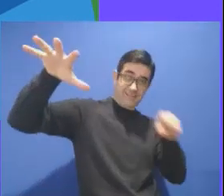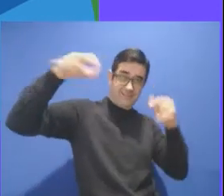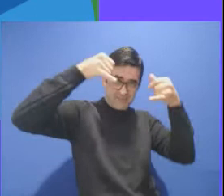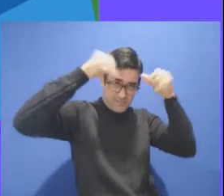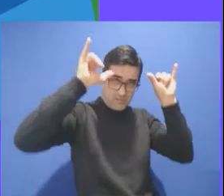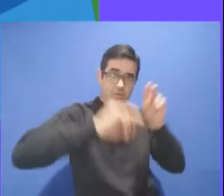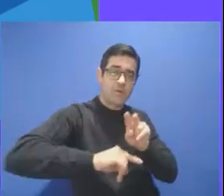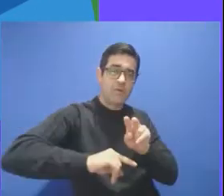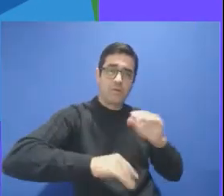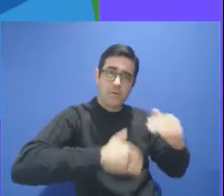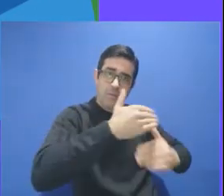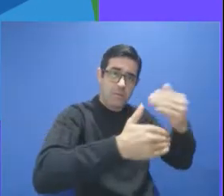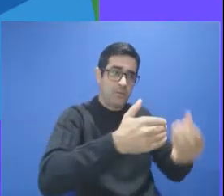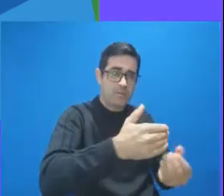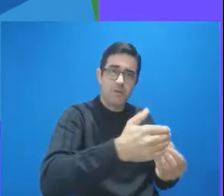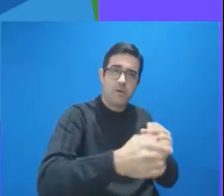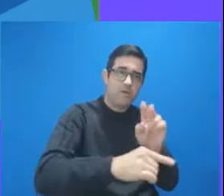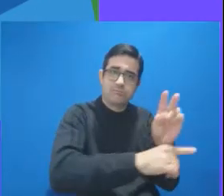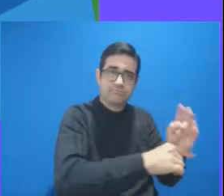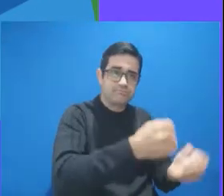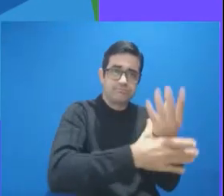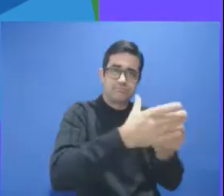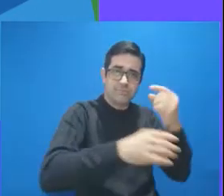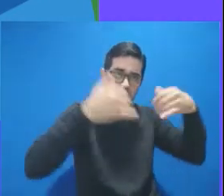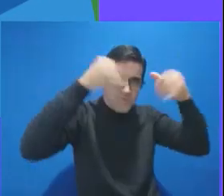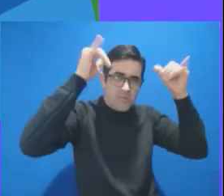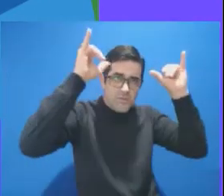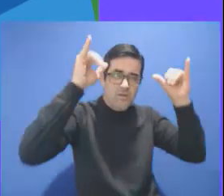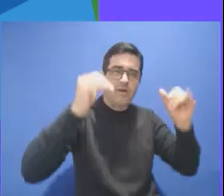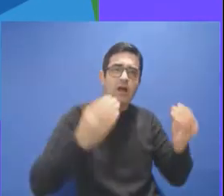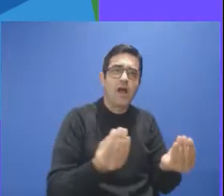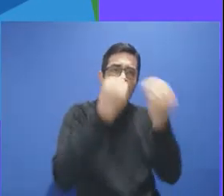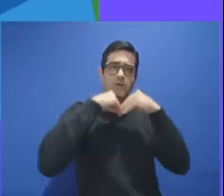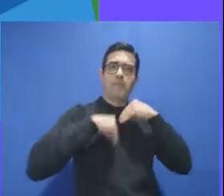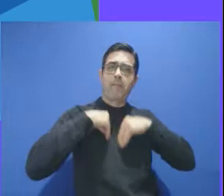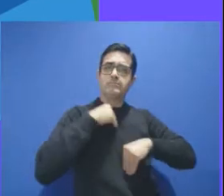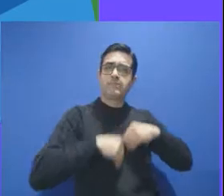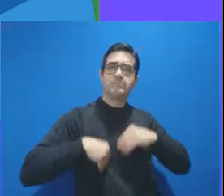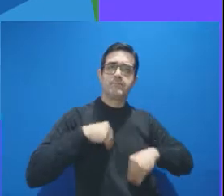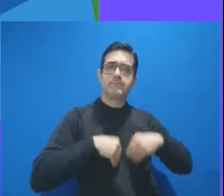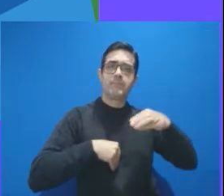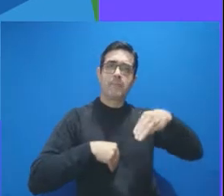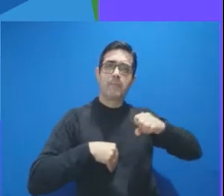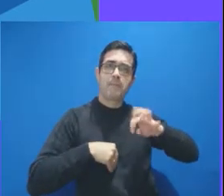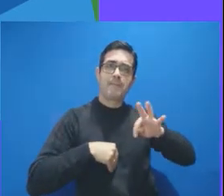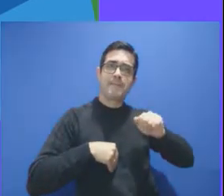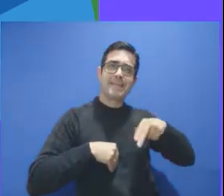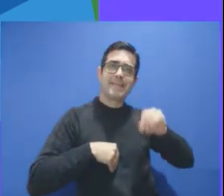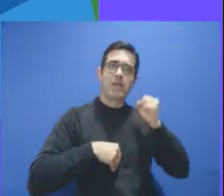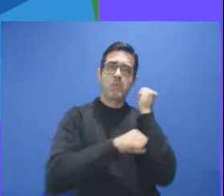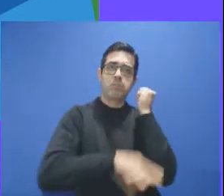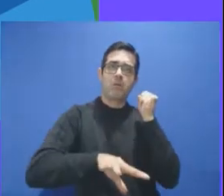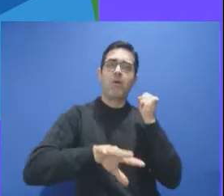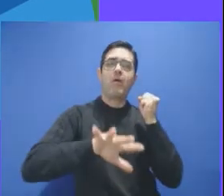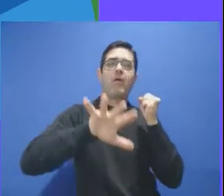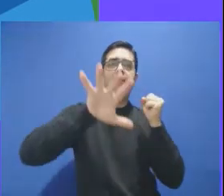está exatamente na bovinocultura, né? Os bovinos eles emitem metano no seu sistema digestório e